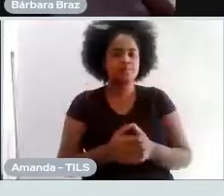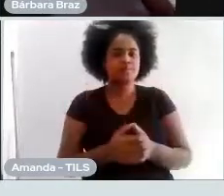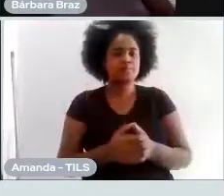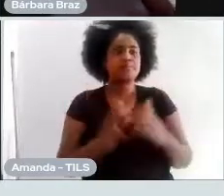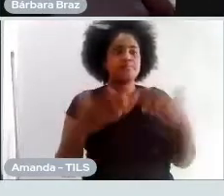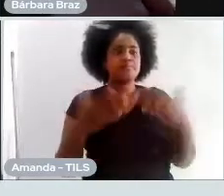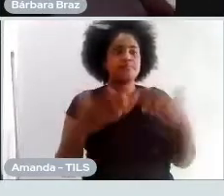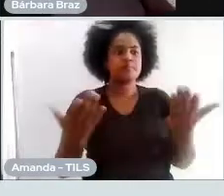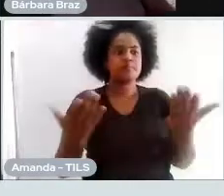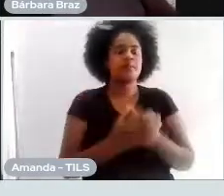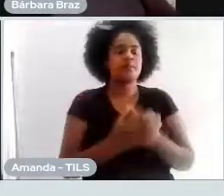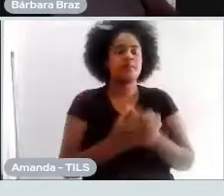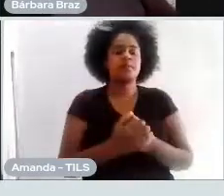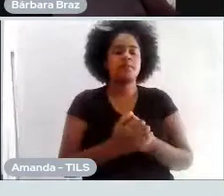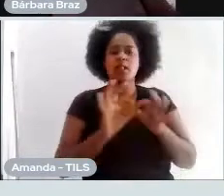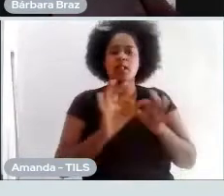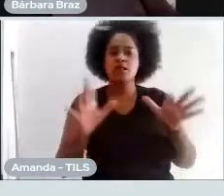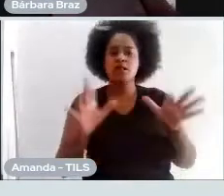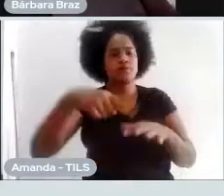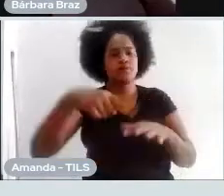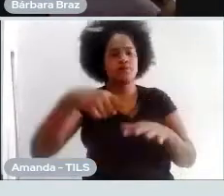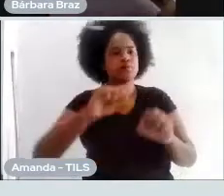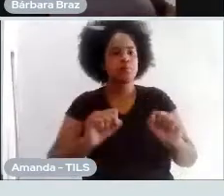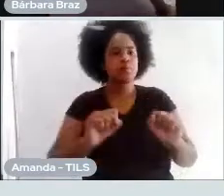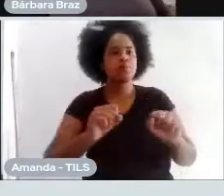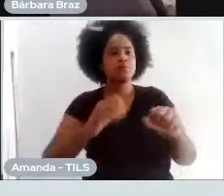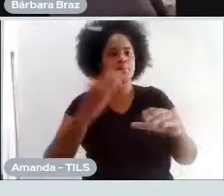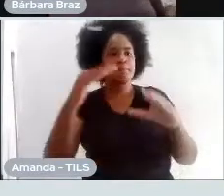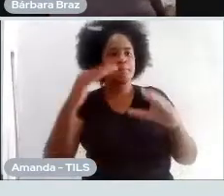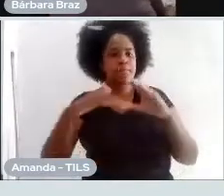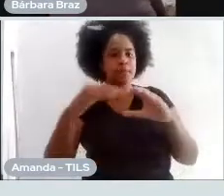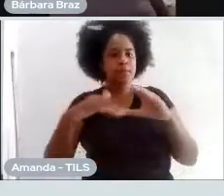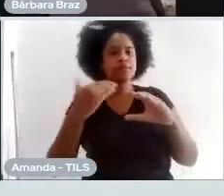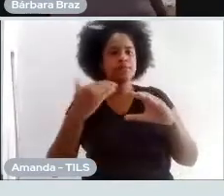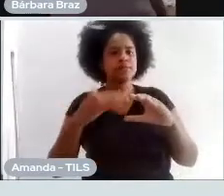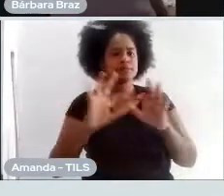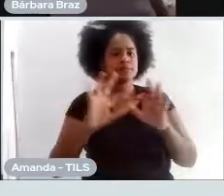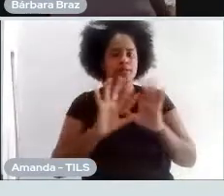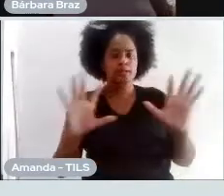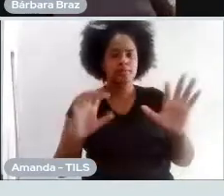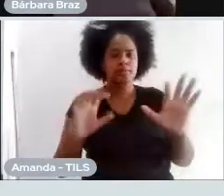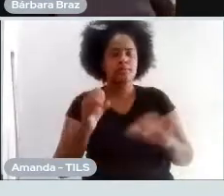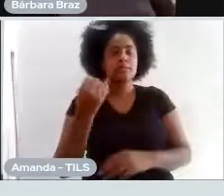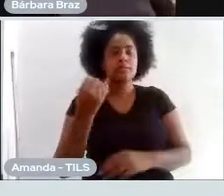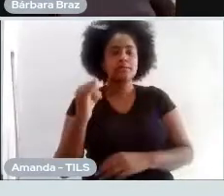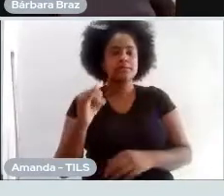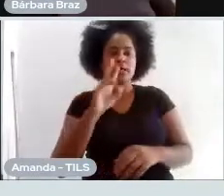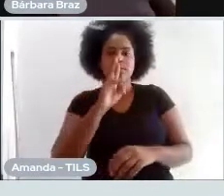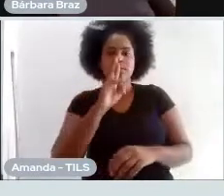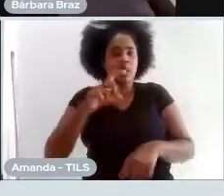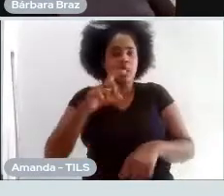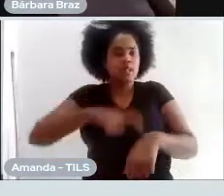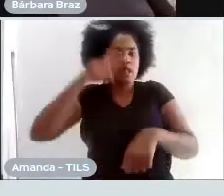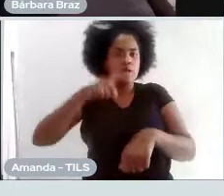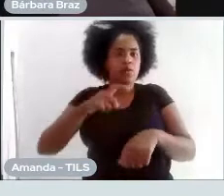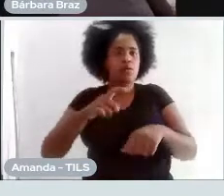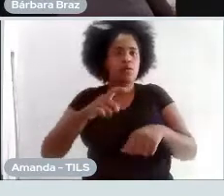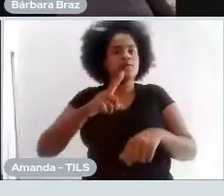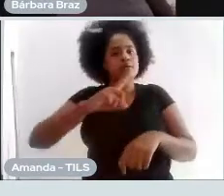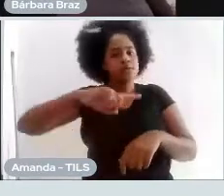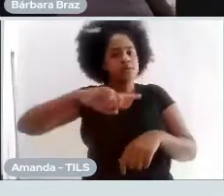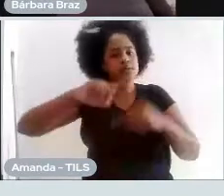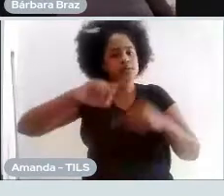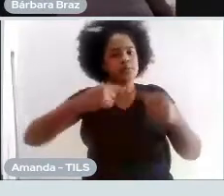acesso está livre, assim, não tem muita questão. Se eu não responder na hora, porque, enfim, demandas da vida, né? Mas assim que eu